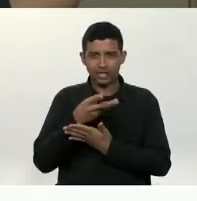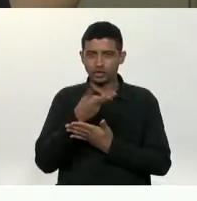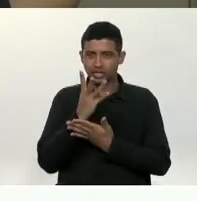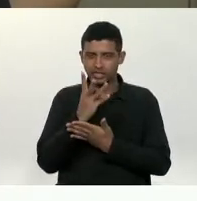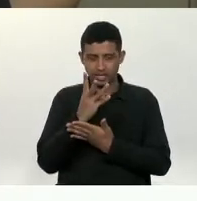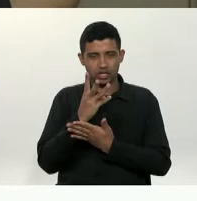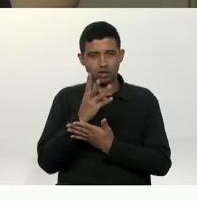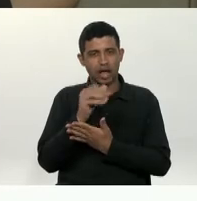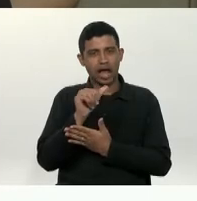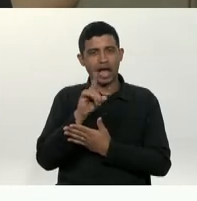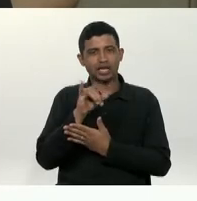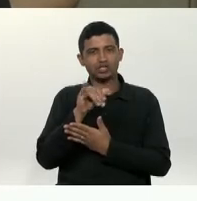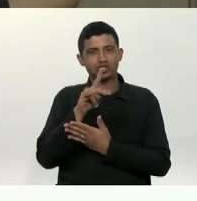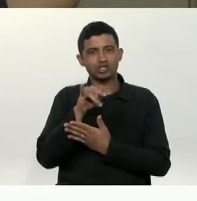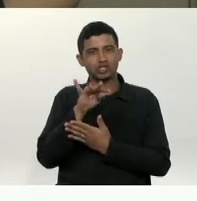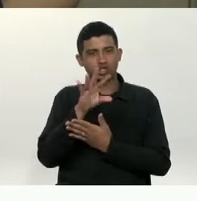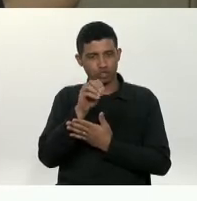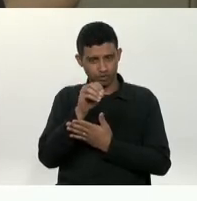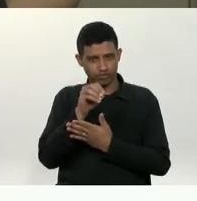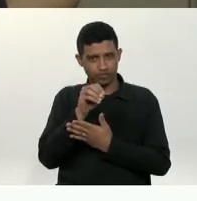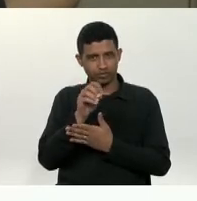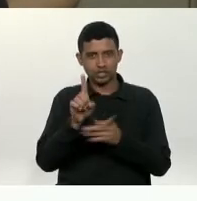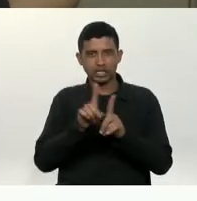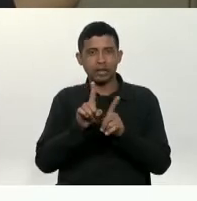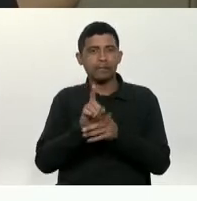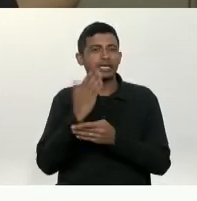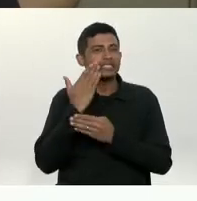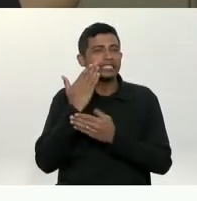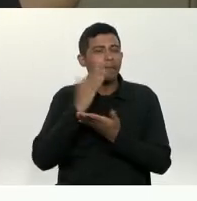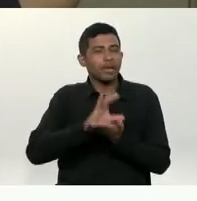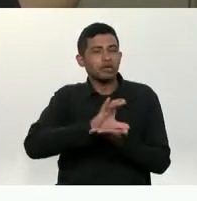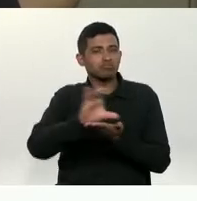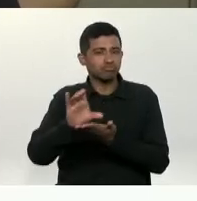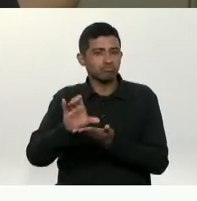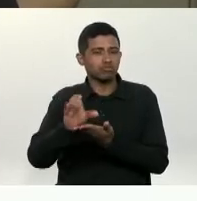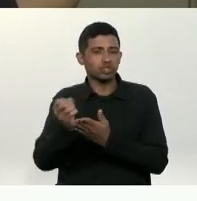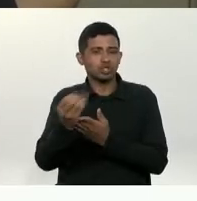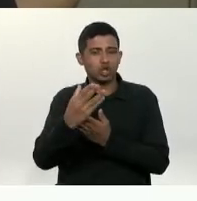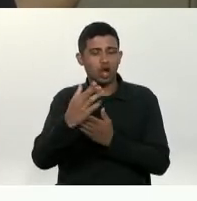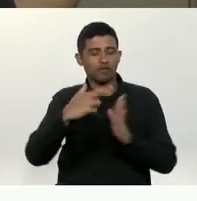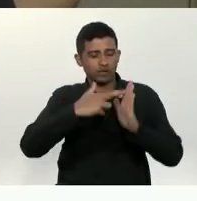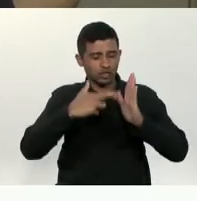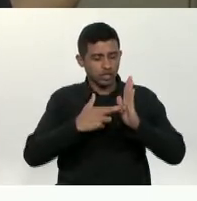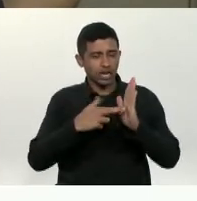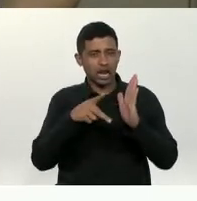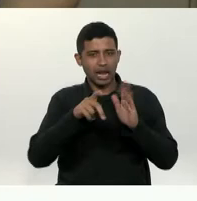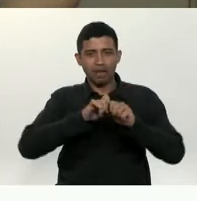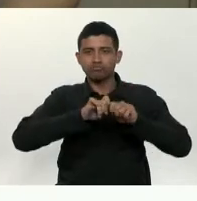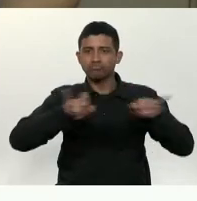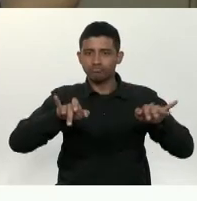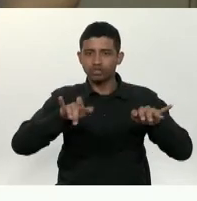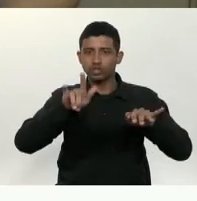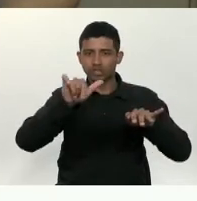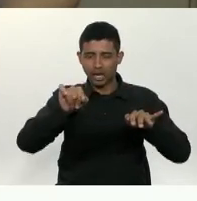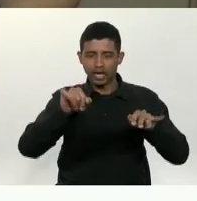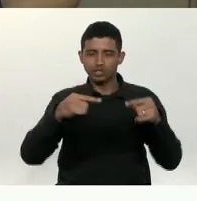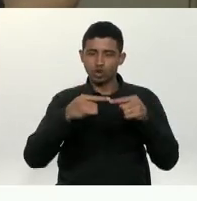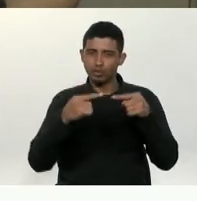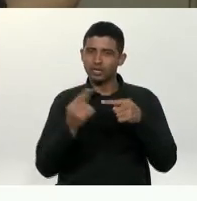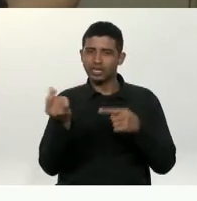e a equalização dos subinvestimentos e da nova regulação do mercado livre de gás na composição da